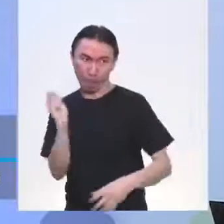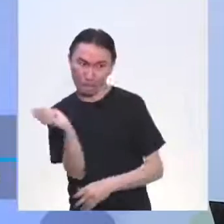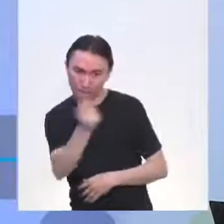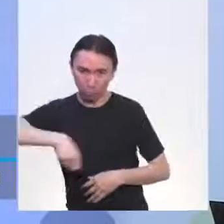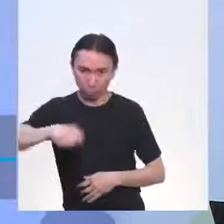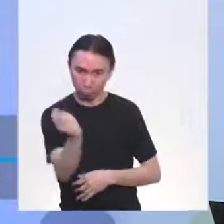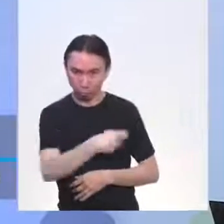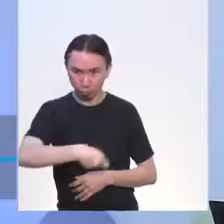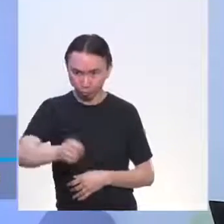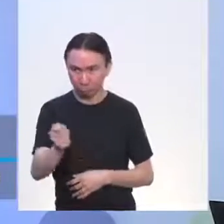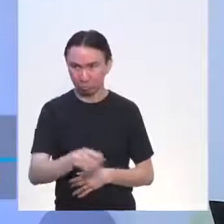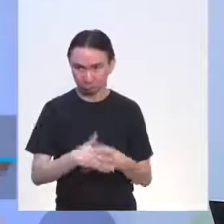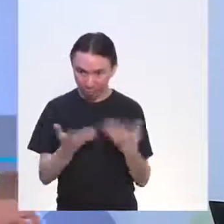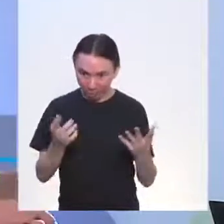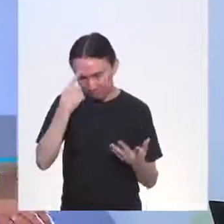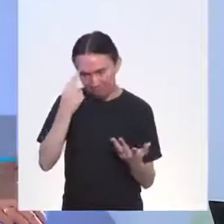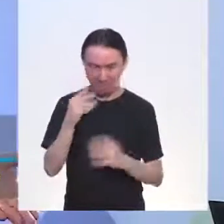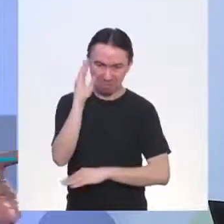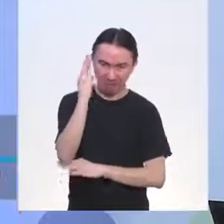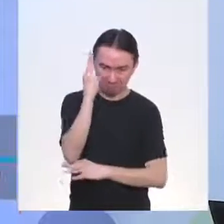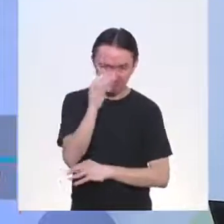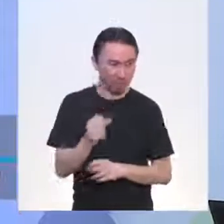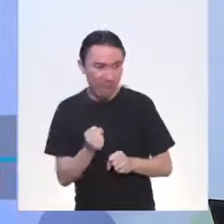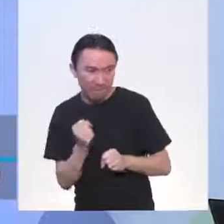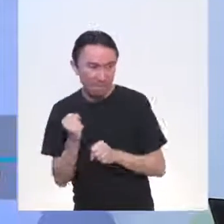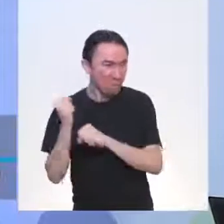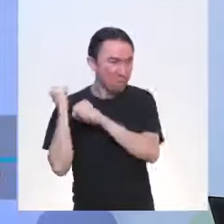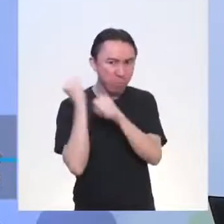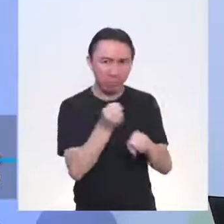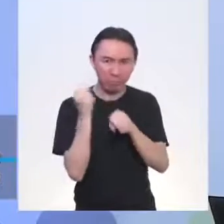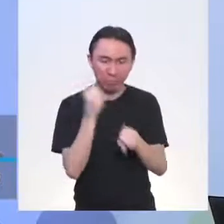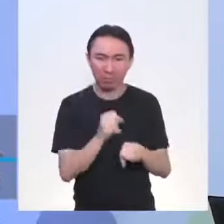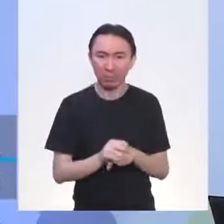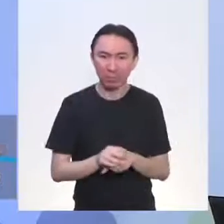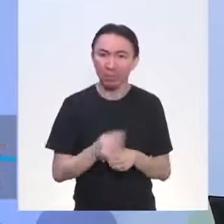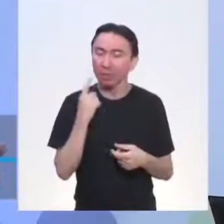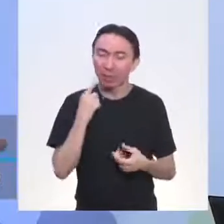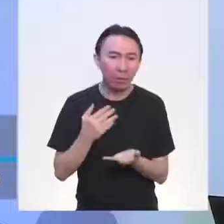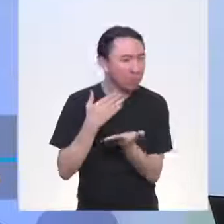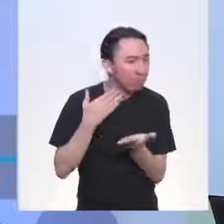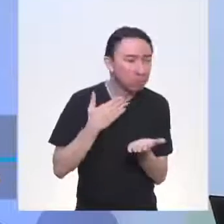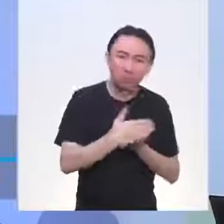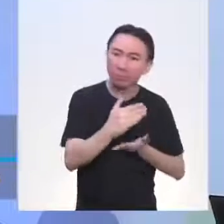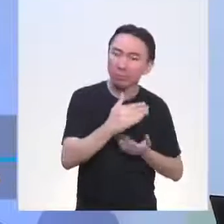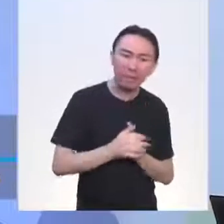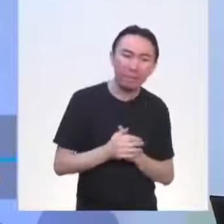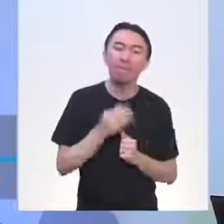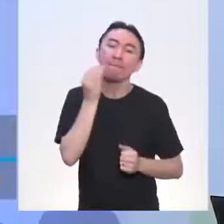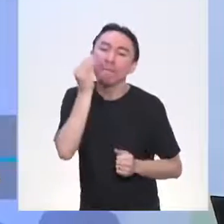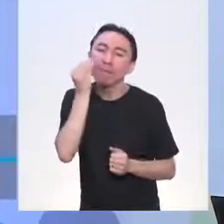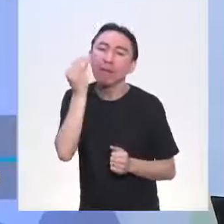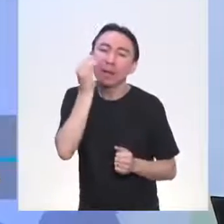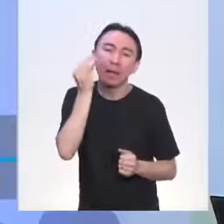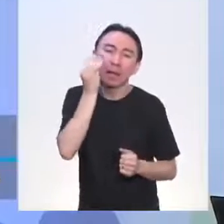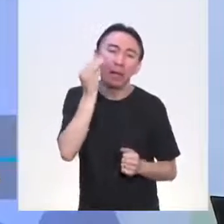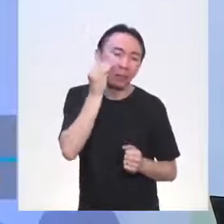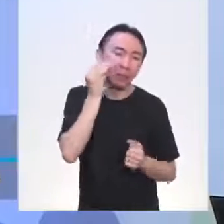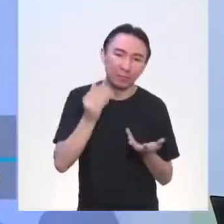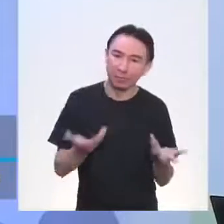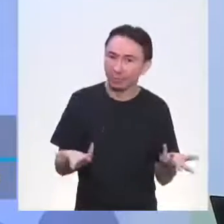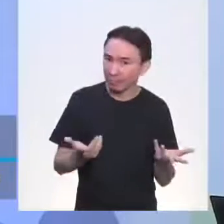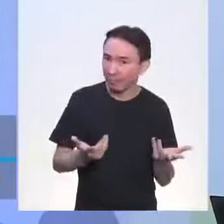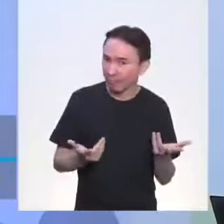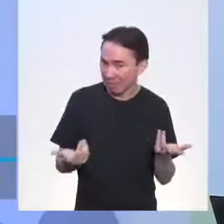e tudo mais, ele começou a experimentar esses princípios da alavanca, né? O princípio da alavanca ele